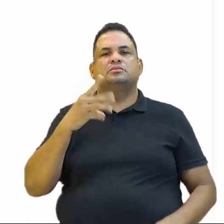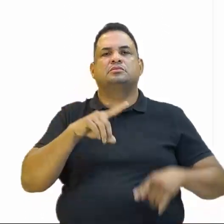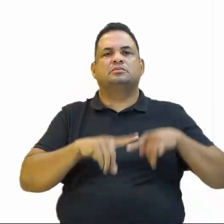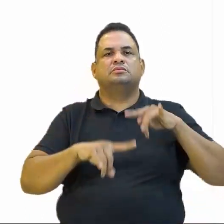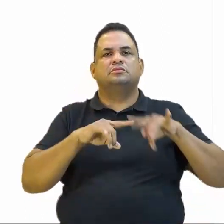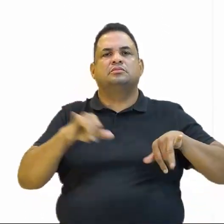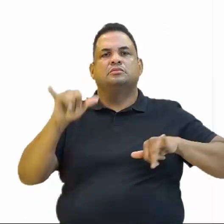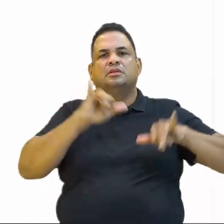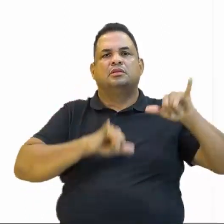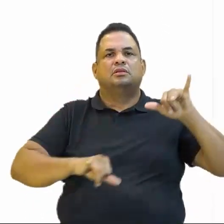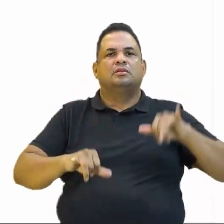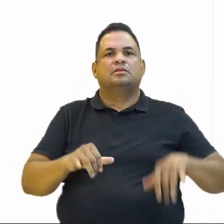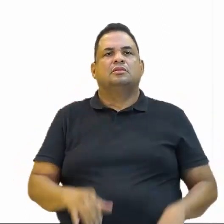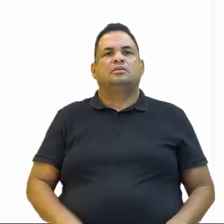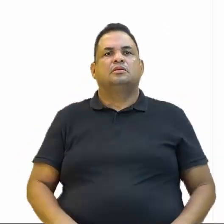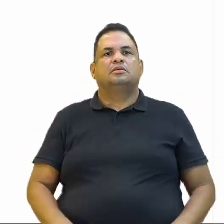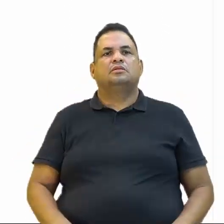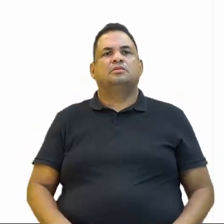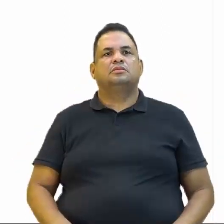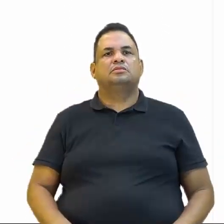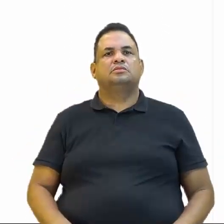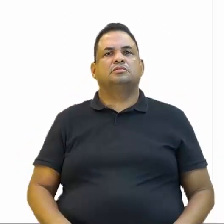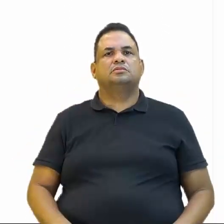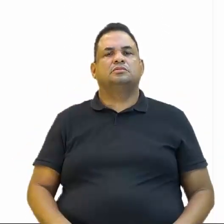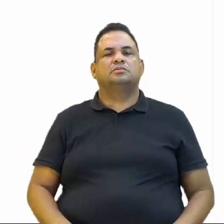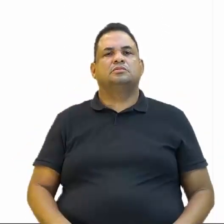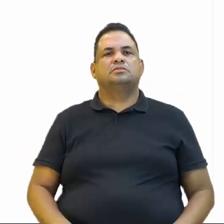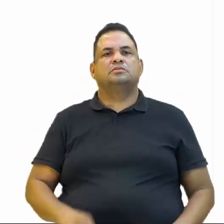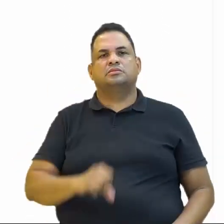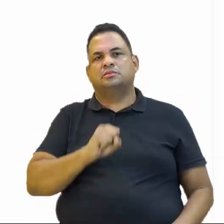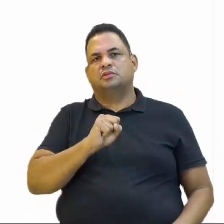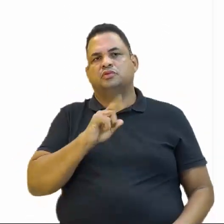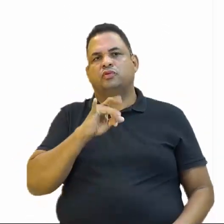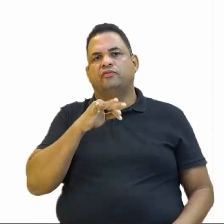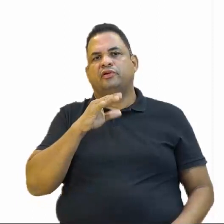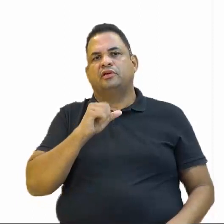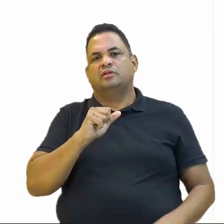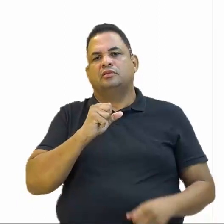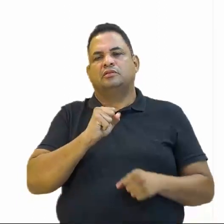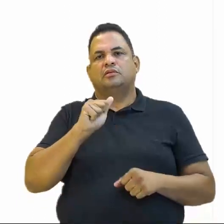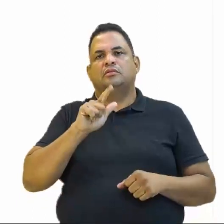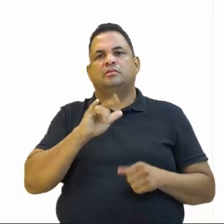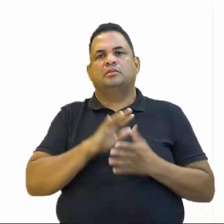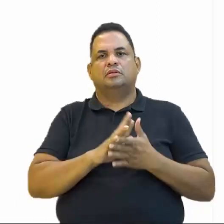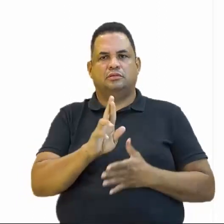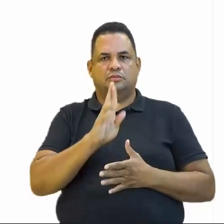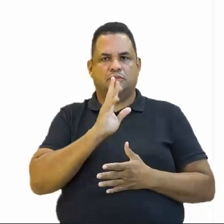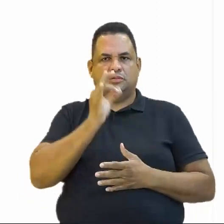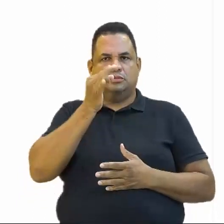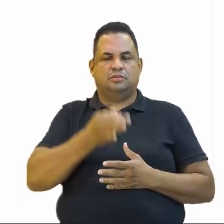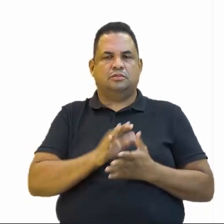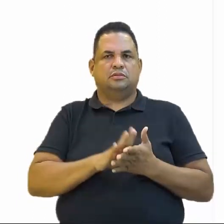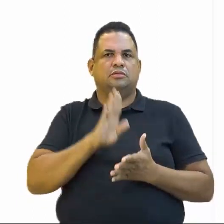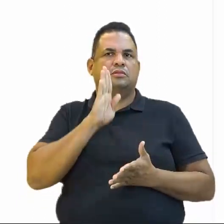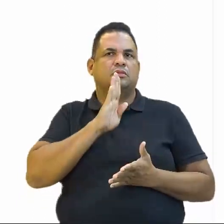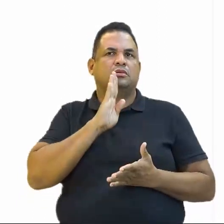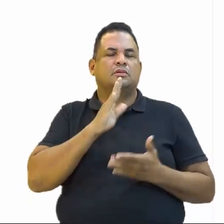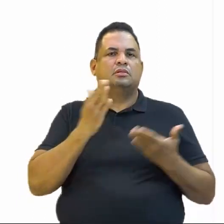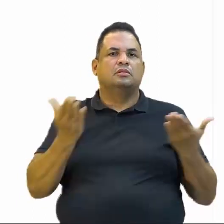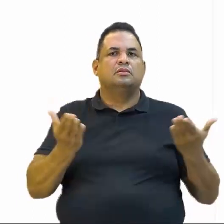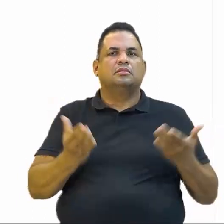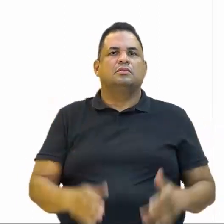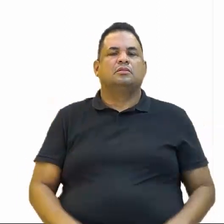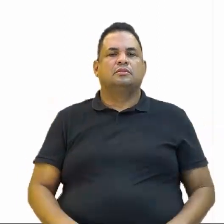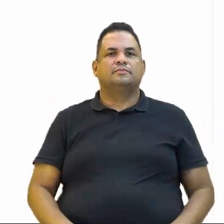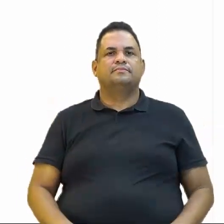químicos. Por isso que o nosso sulfeto de alumínio é a nossa resposta correta. Legal, né, galerinha?